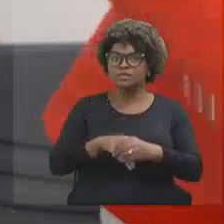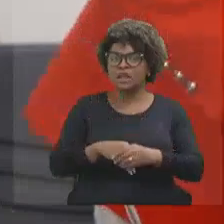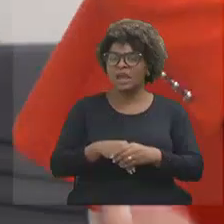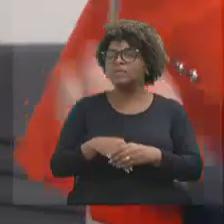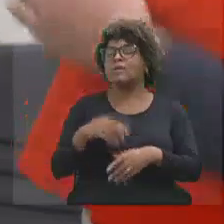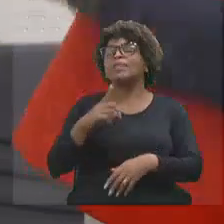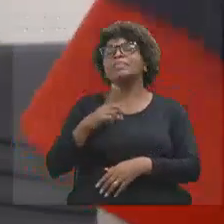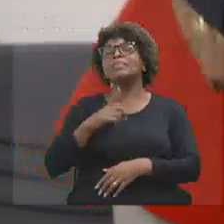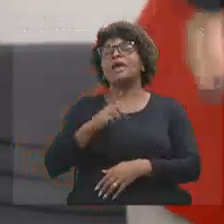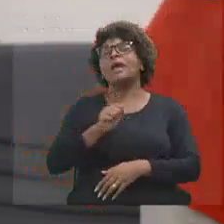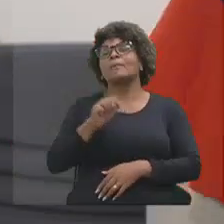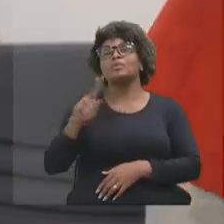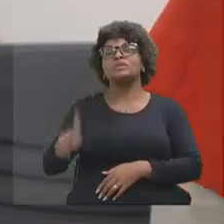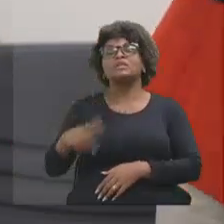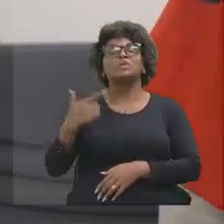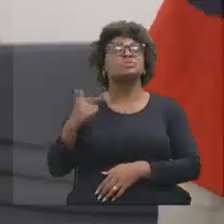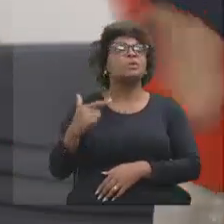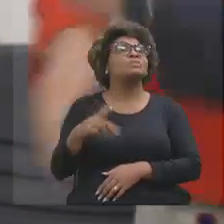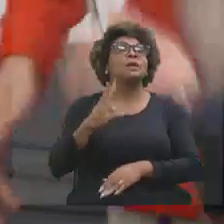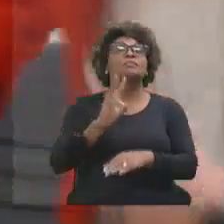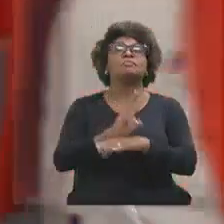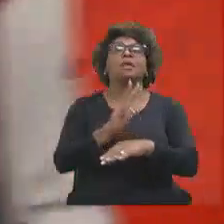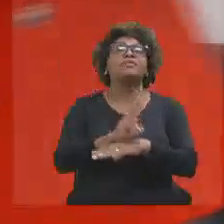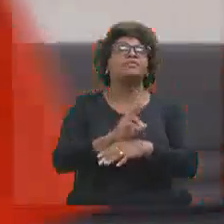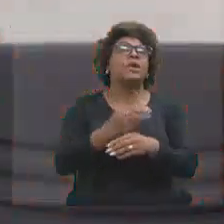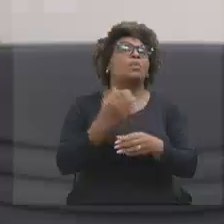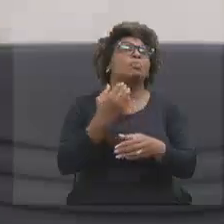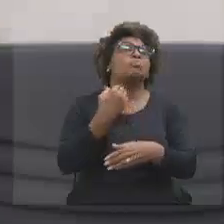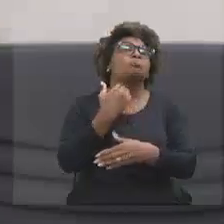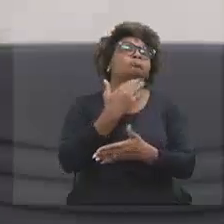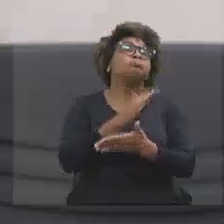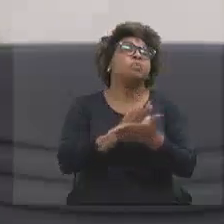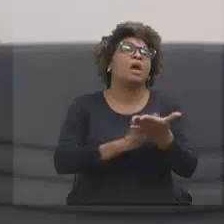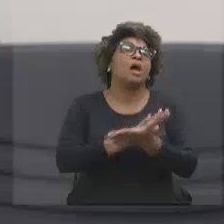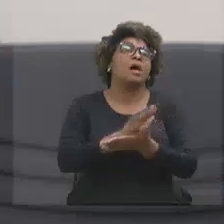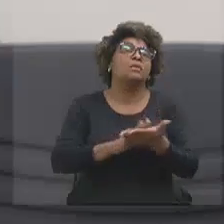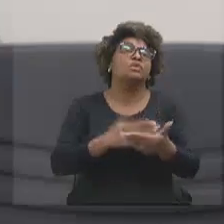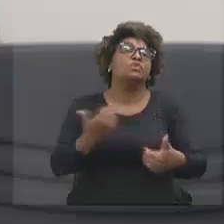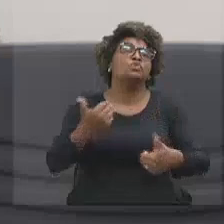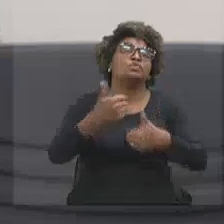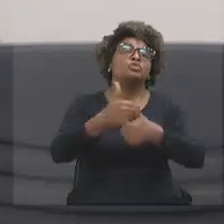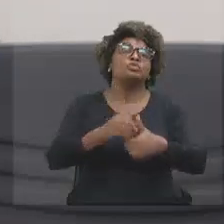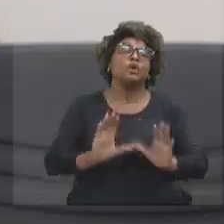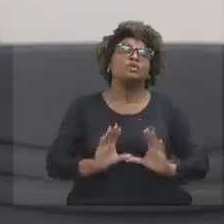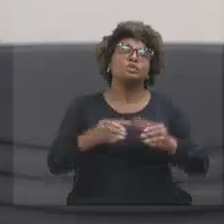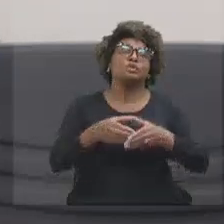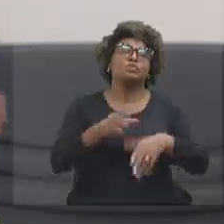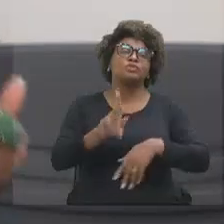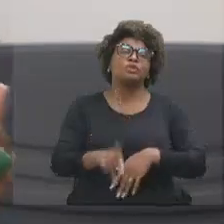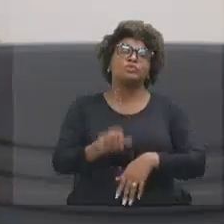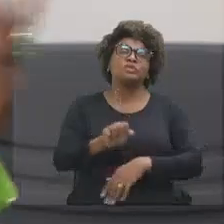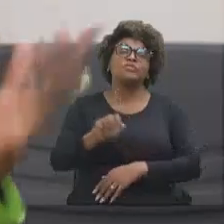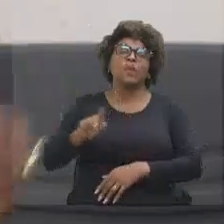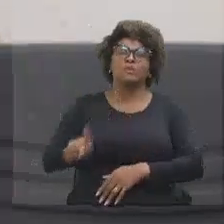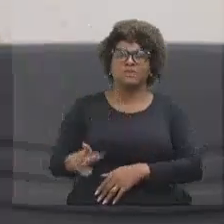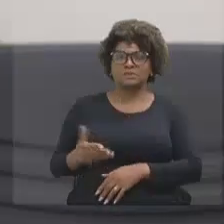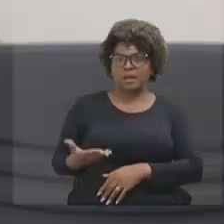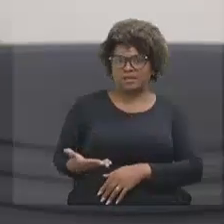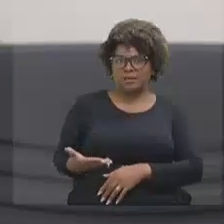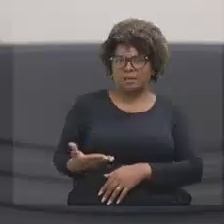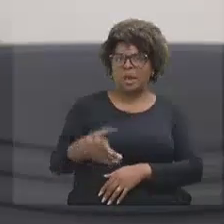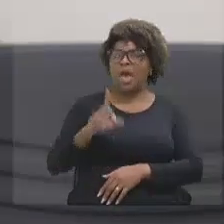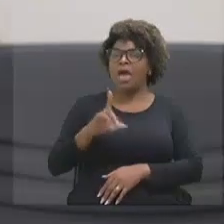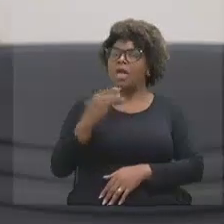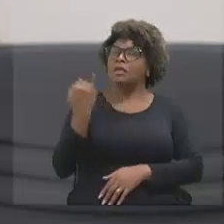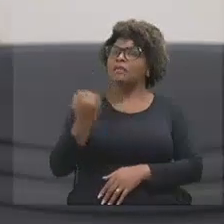de como substituir essa essa parcela que vai aposentar então demandas eu acho importante ficar